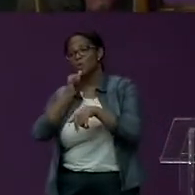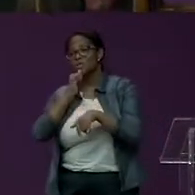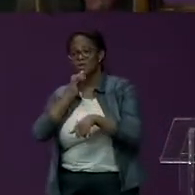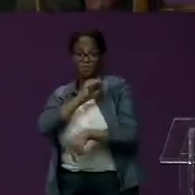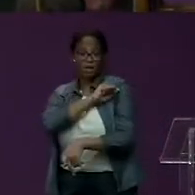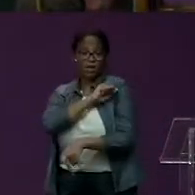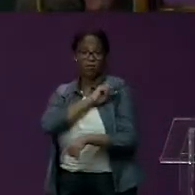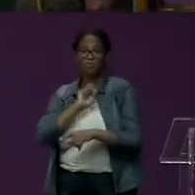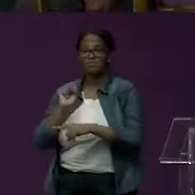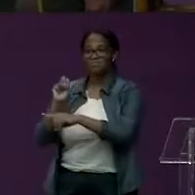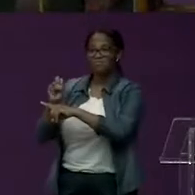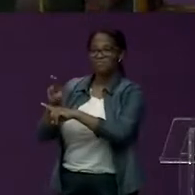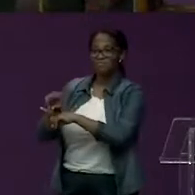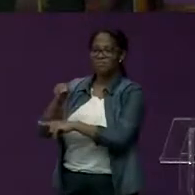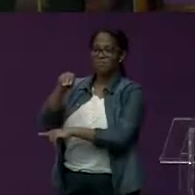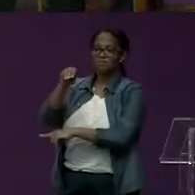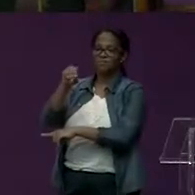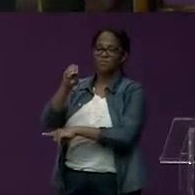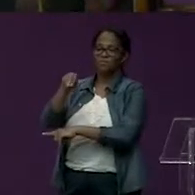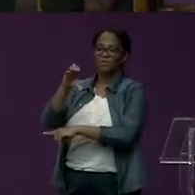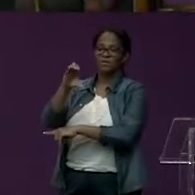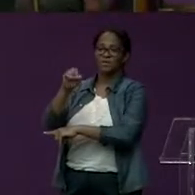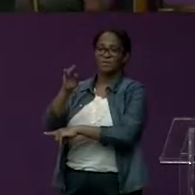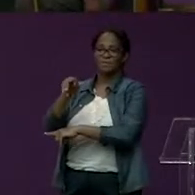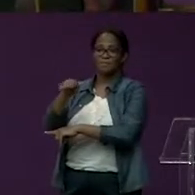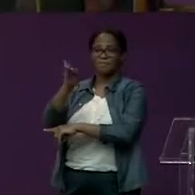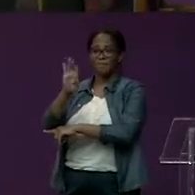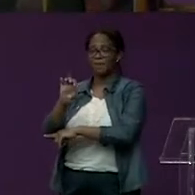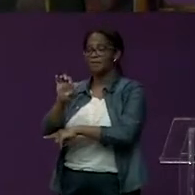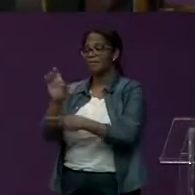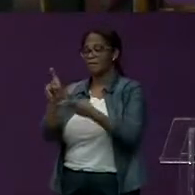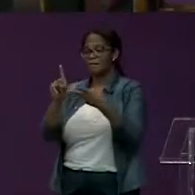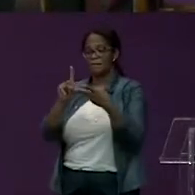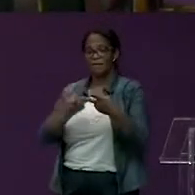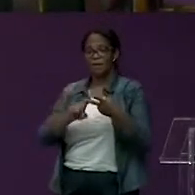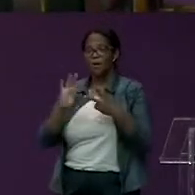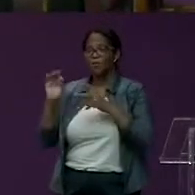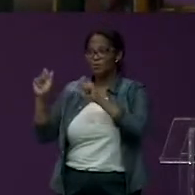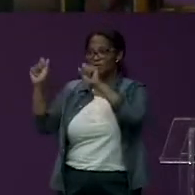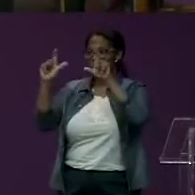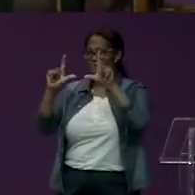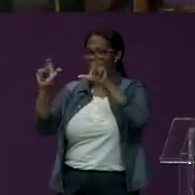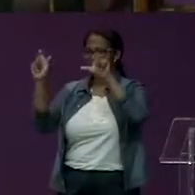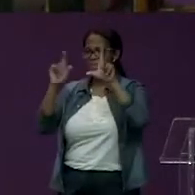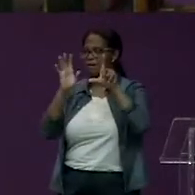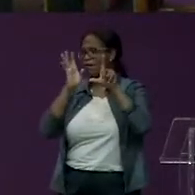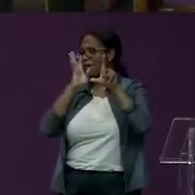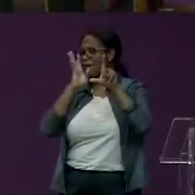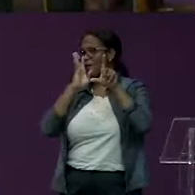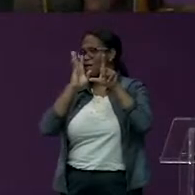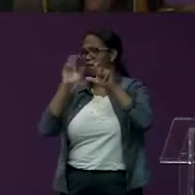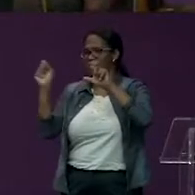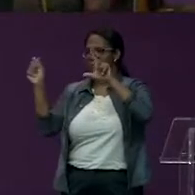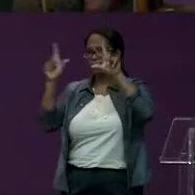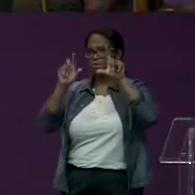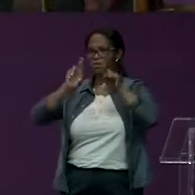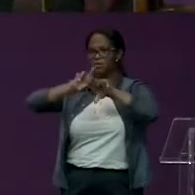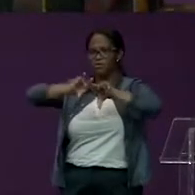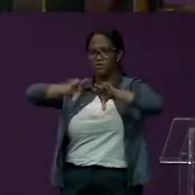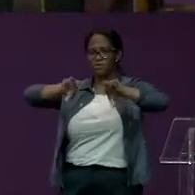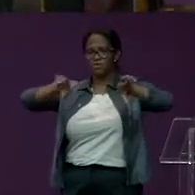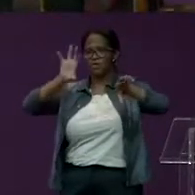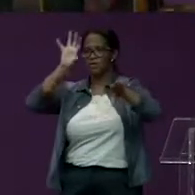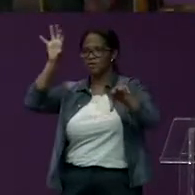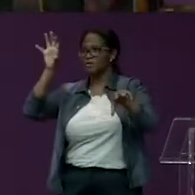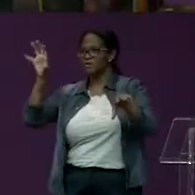de Moçambique, né, todas as imagens que vão passando, os vários estados onde a